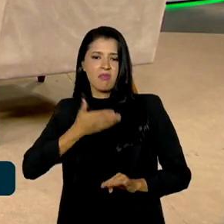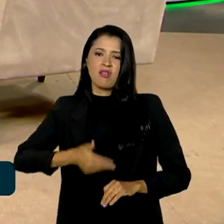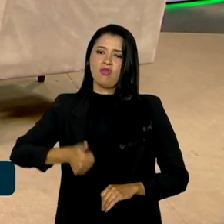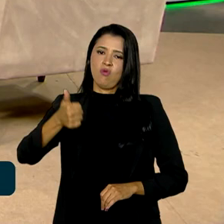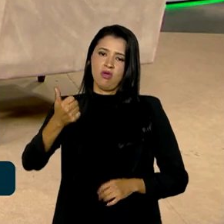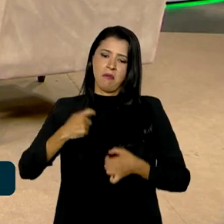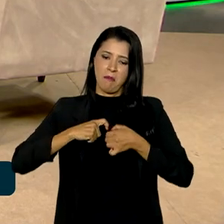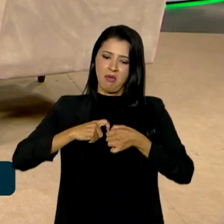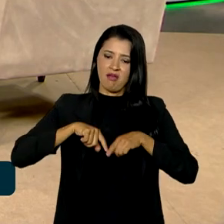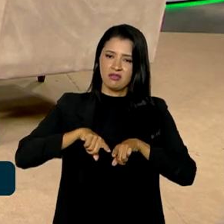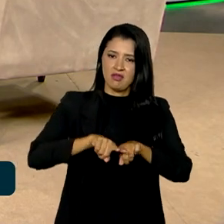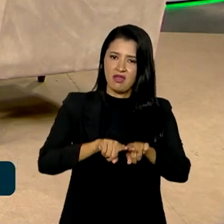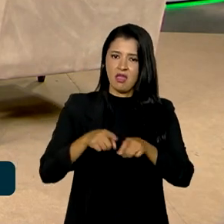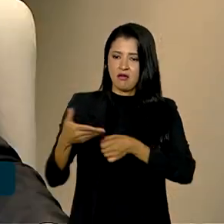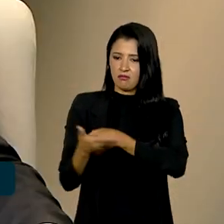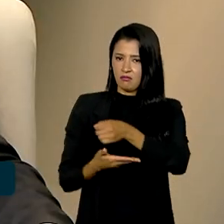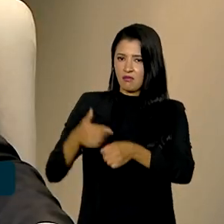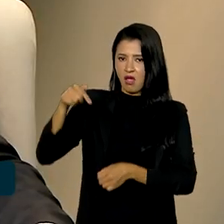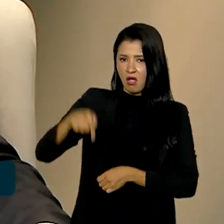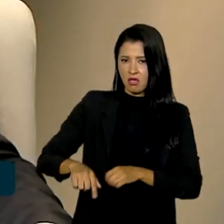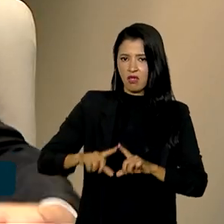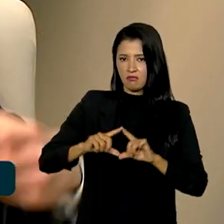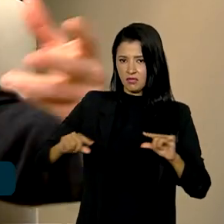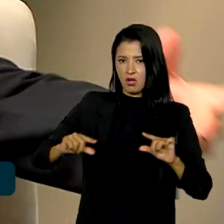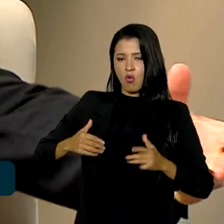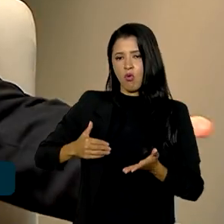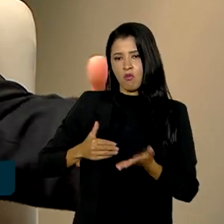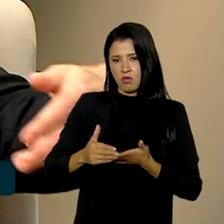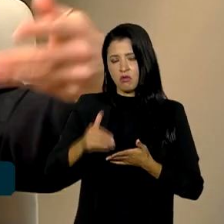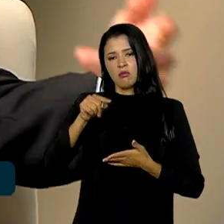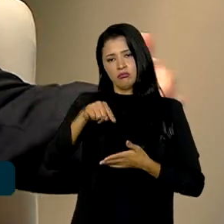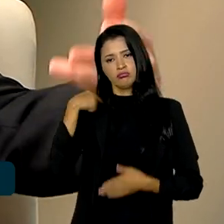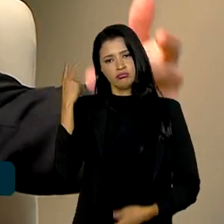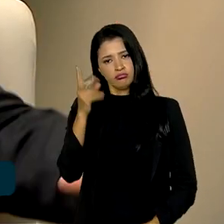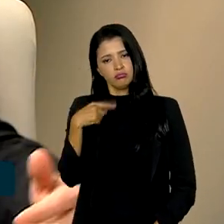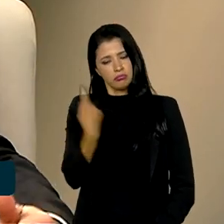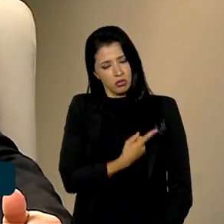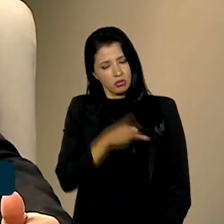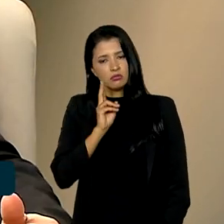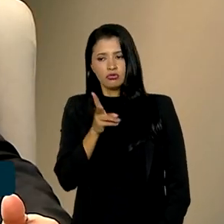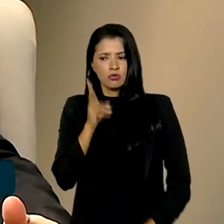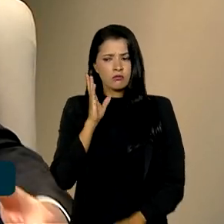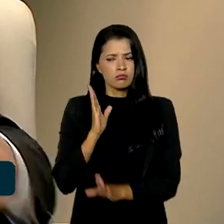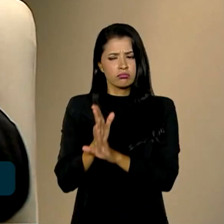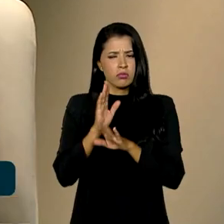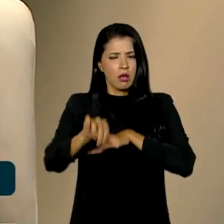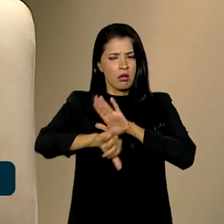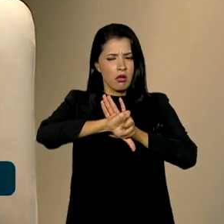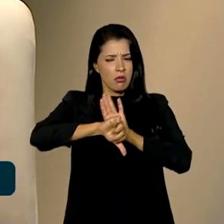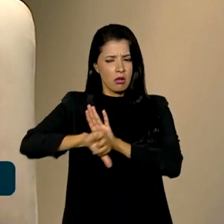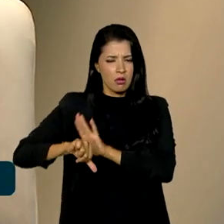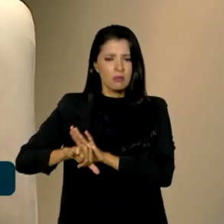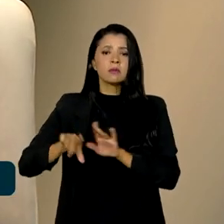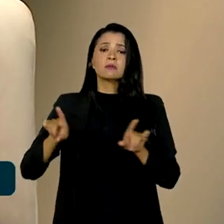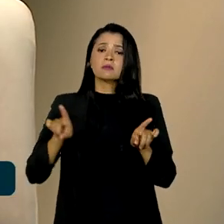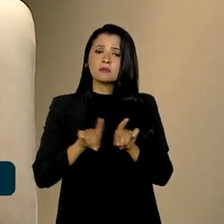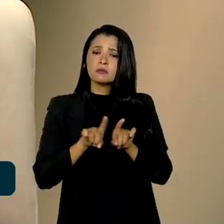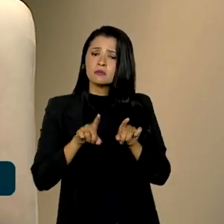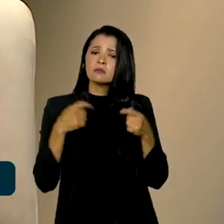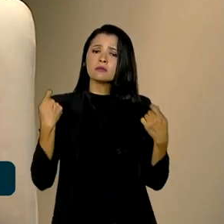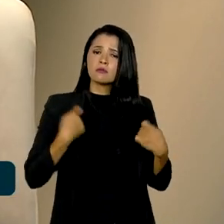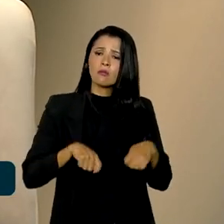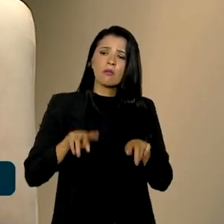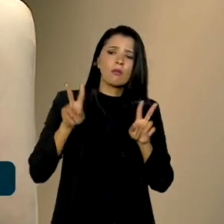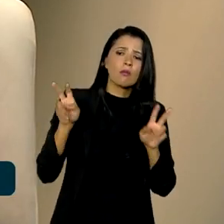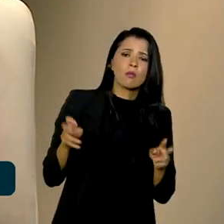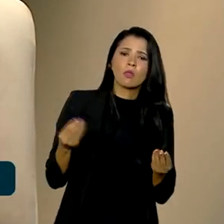parceria a partir daqui de Brasília, para que a gente possa continuar detectando ilícitos. Mas também a gente tem que buscar uma